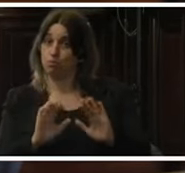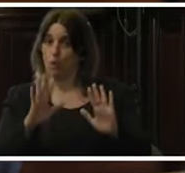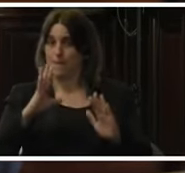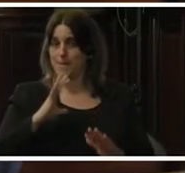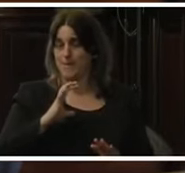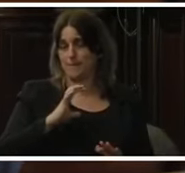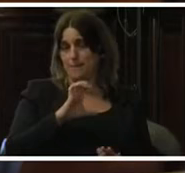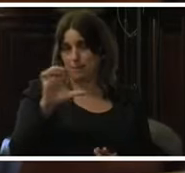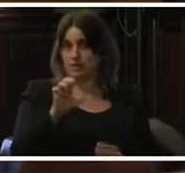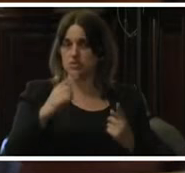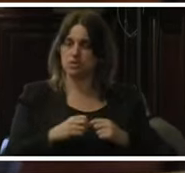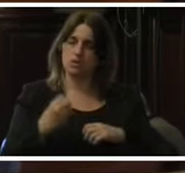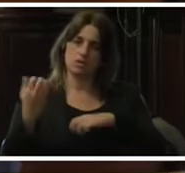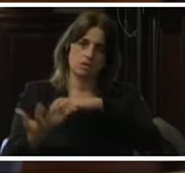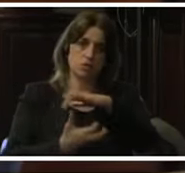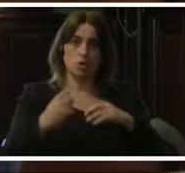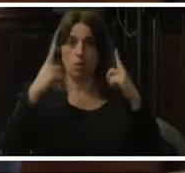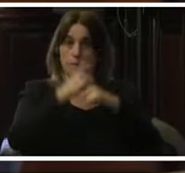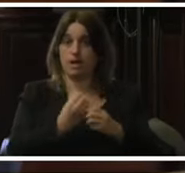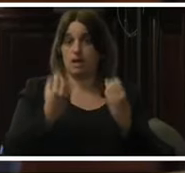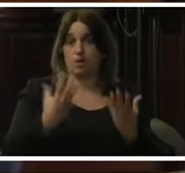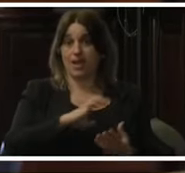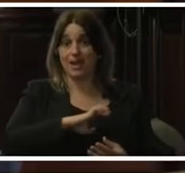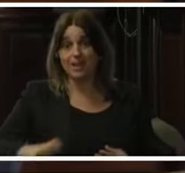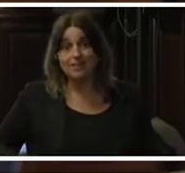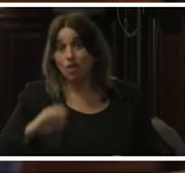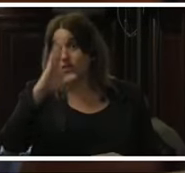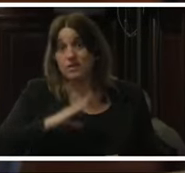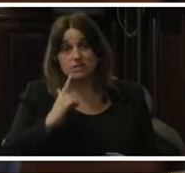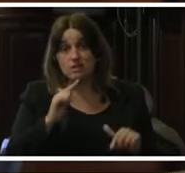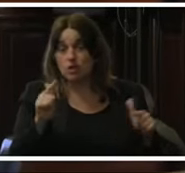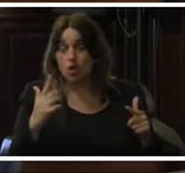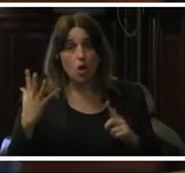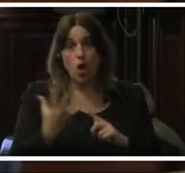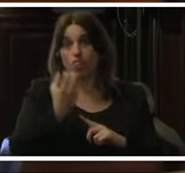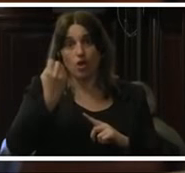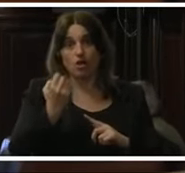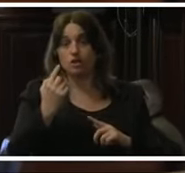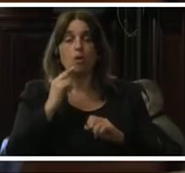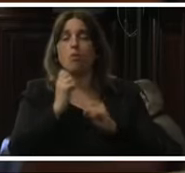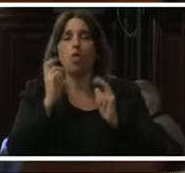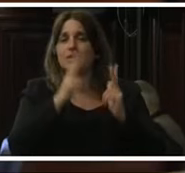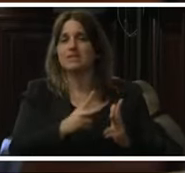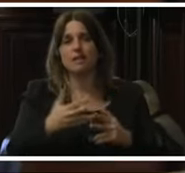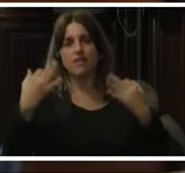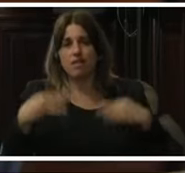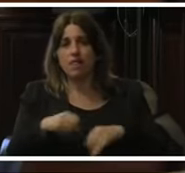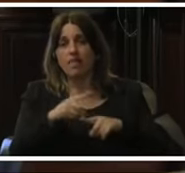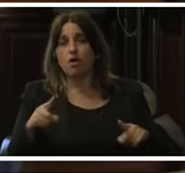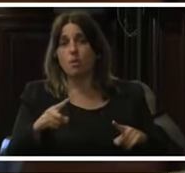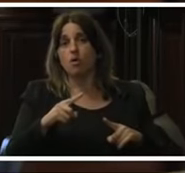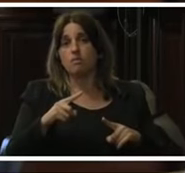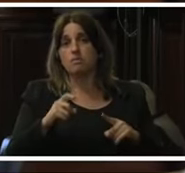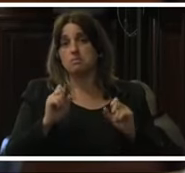complicada porque o estado brasileiro sequer conseguiu confirmar a existência de referências que ele mesmo tem sobre